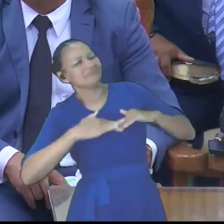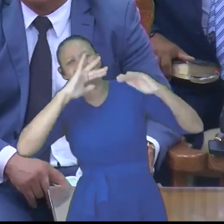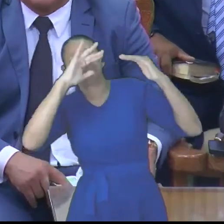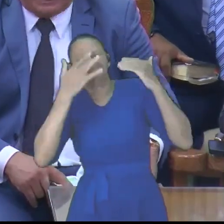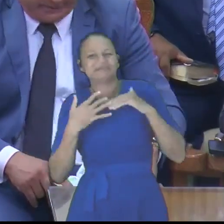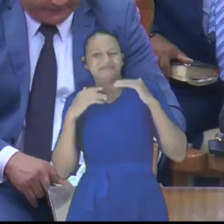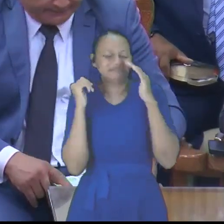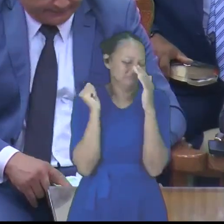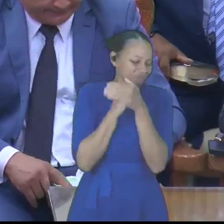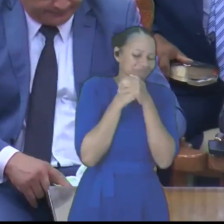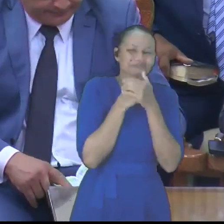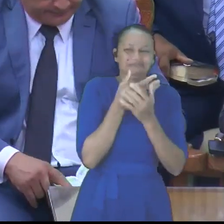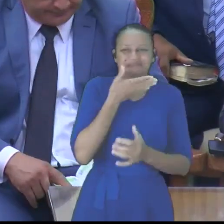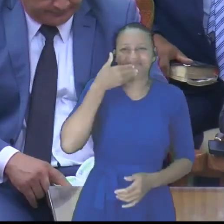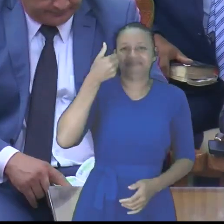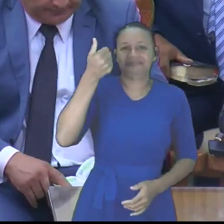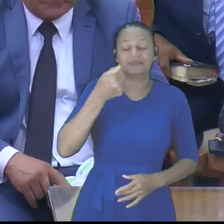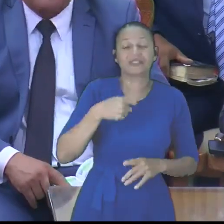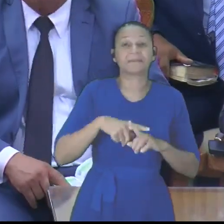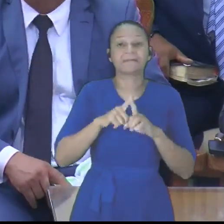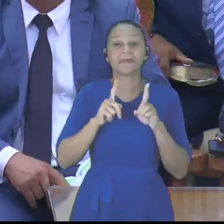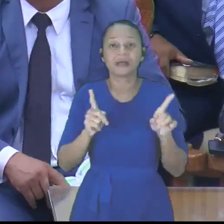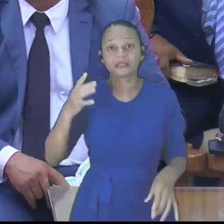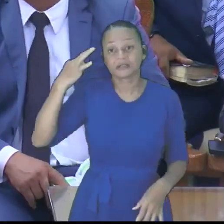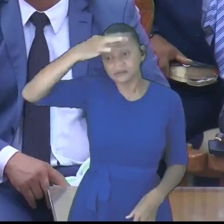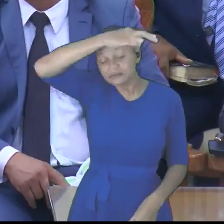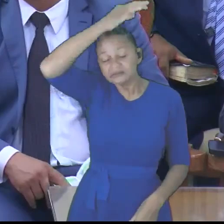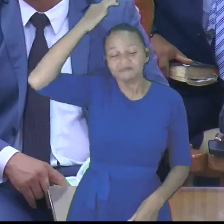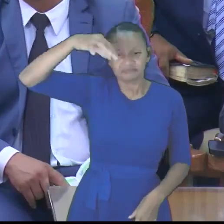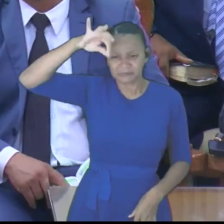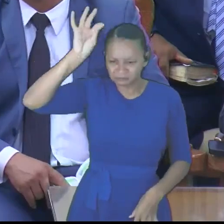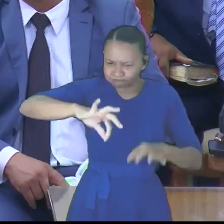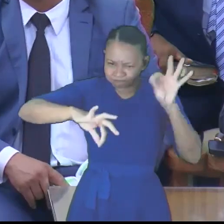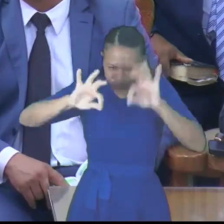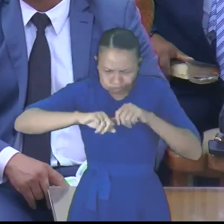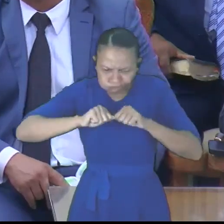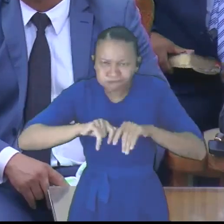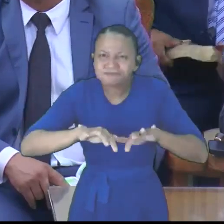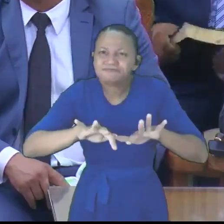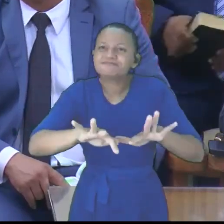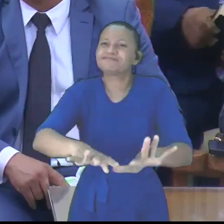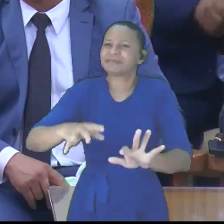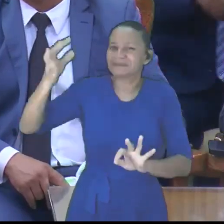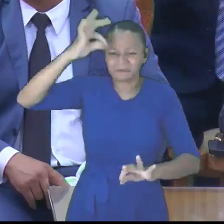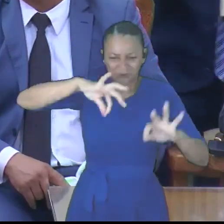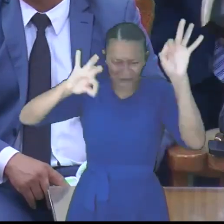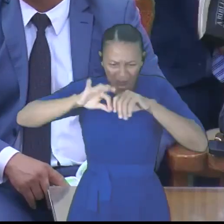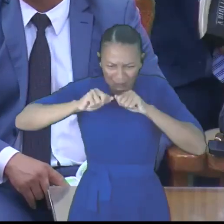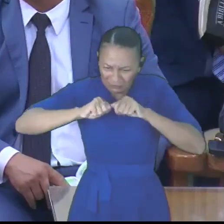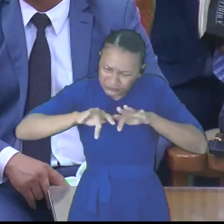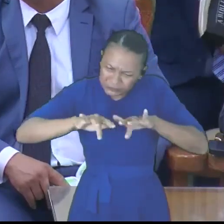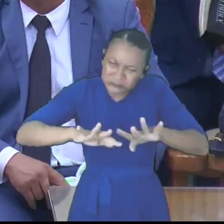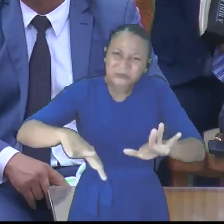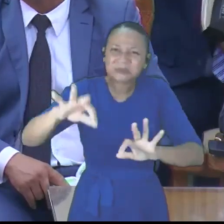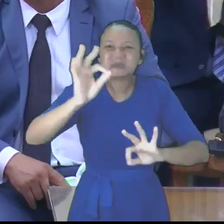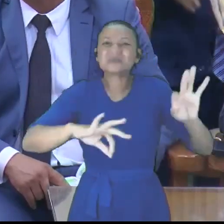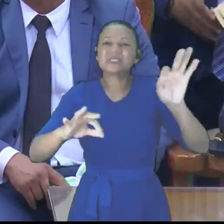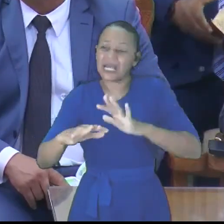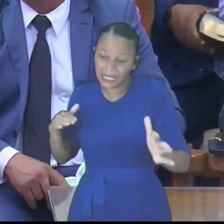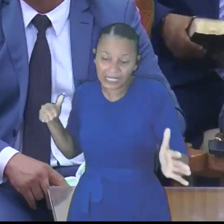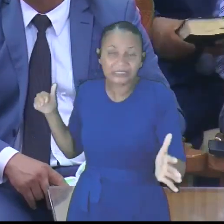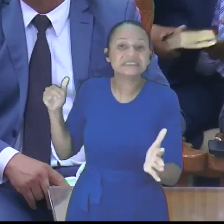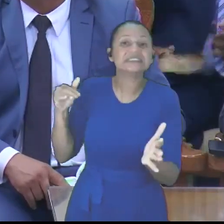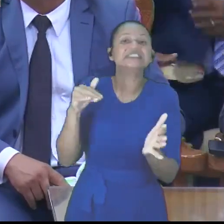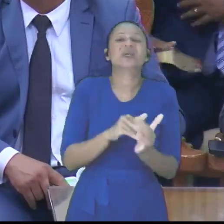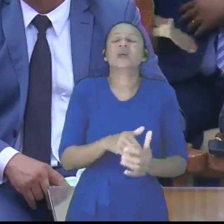Aleluia. Mas o Espírito Santo estará sendo derramado. O Espírito Santo estará sendo derramado até que